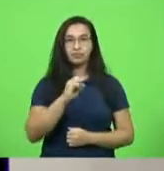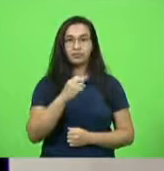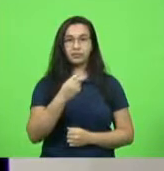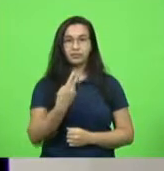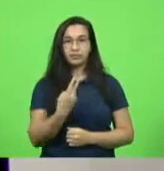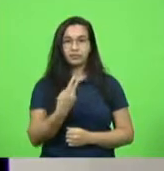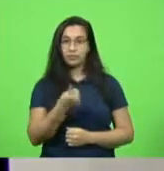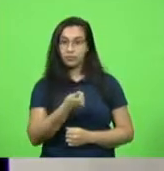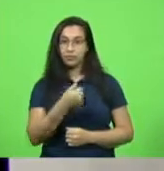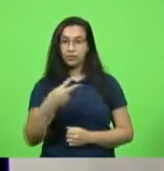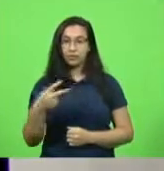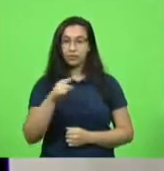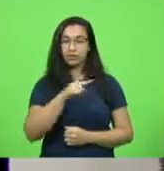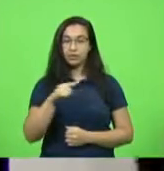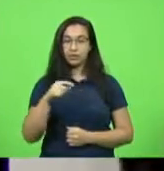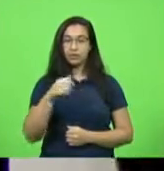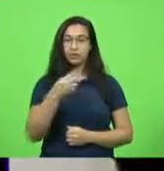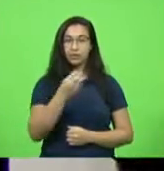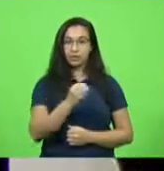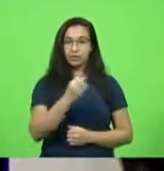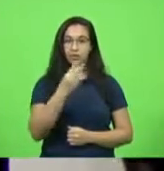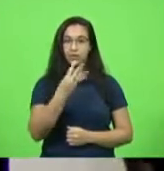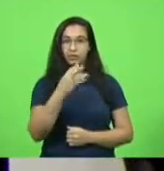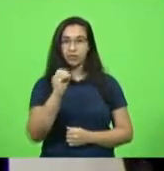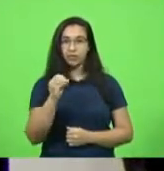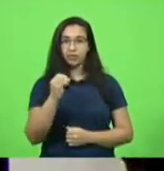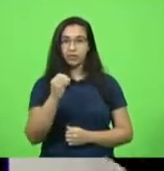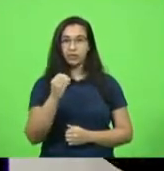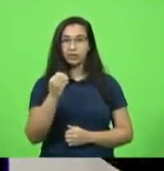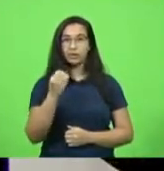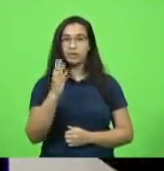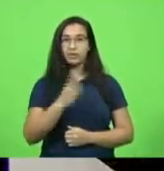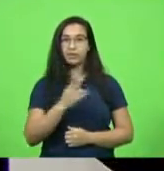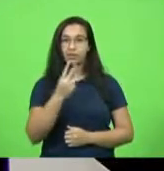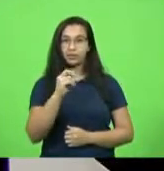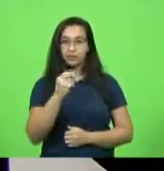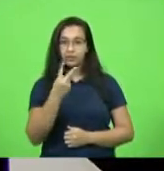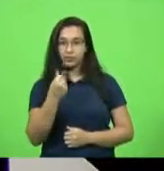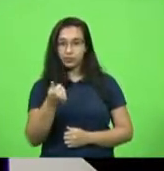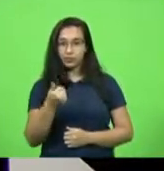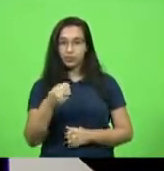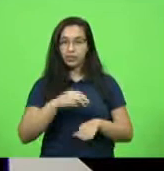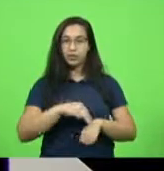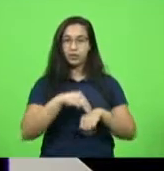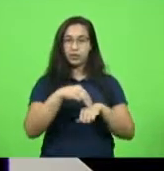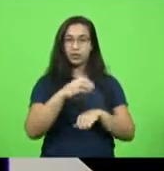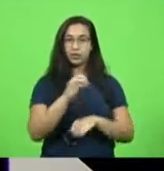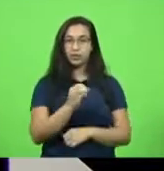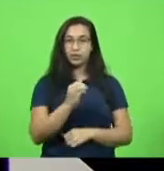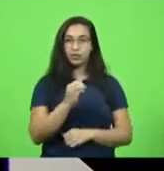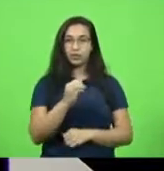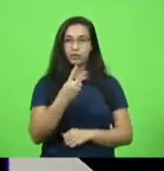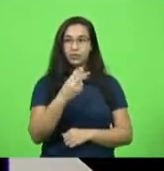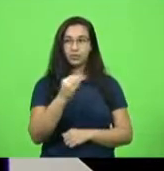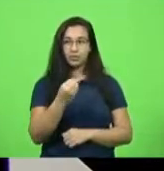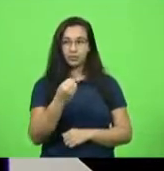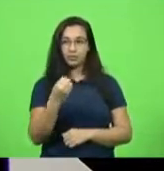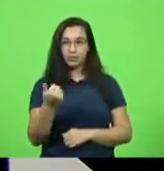02 a 03/2021 EA emoção 022/2021